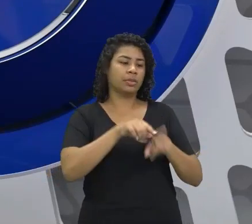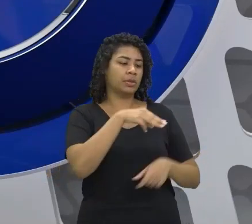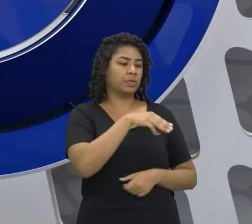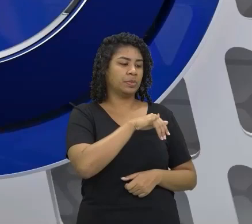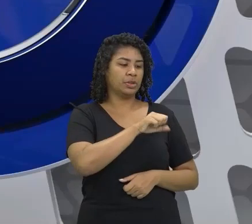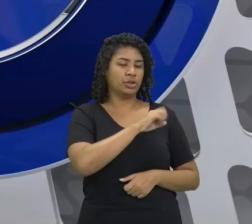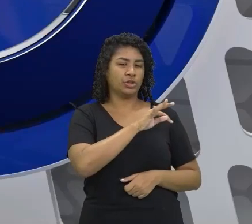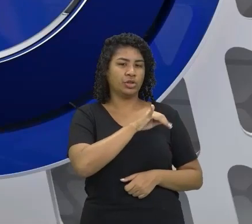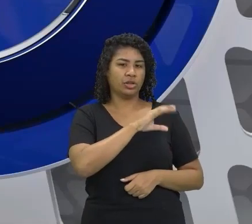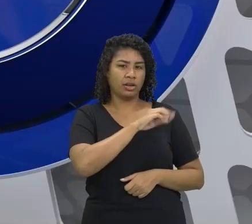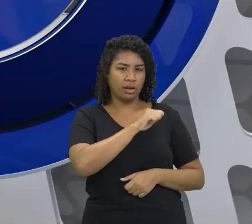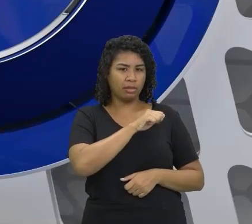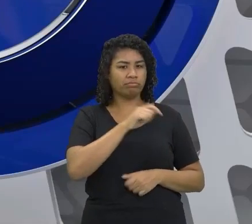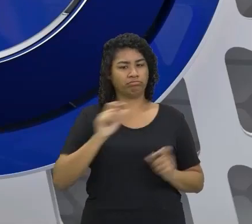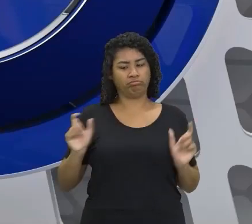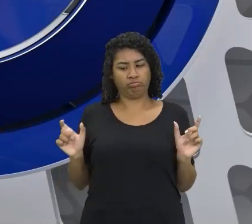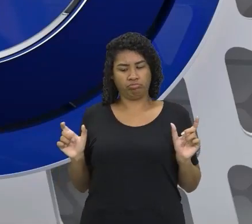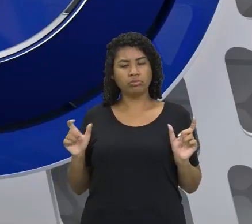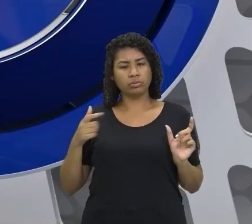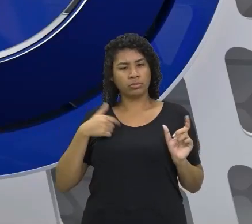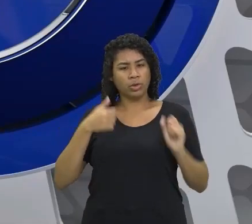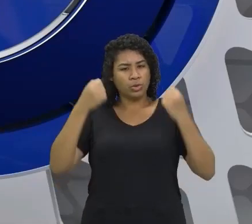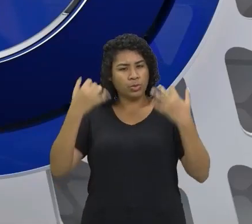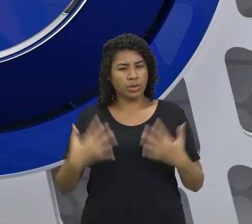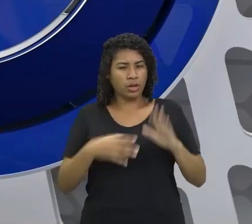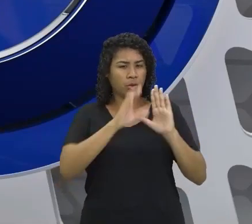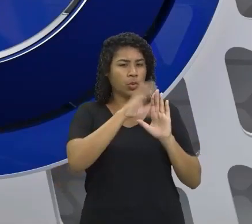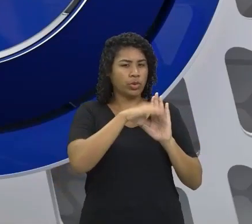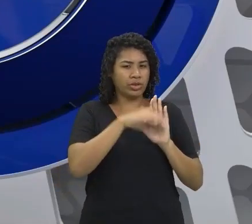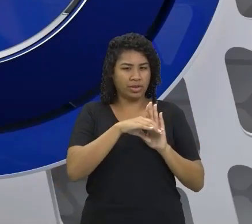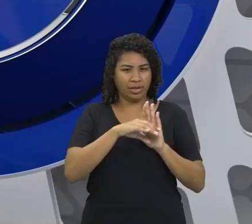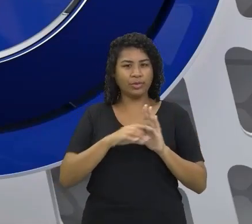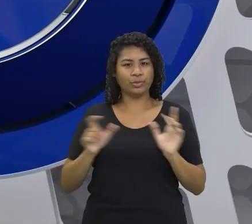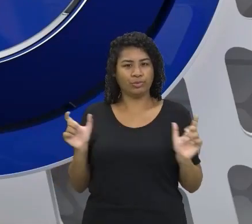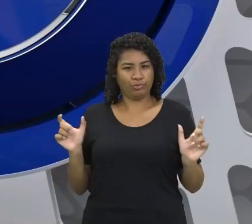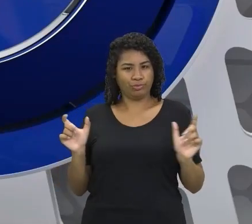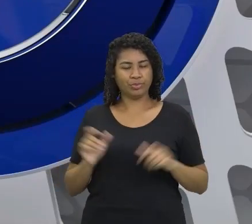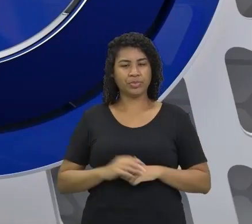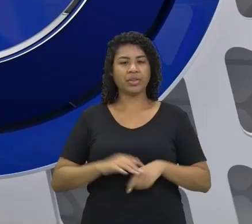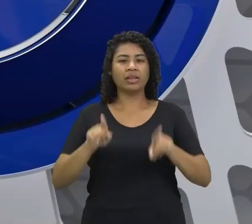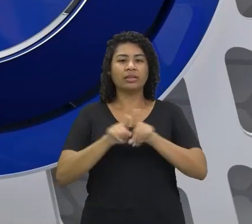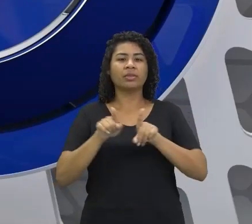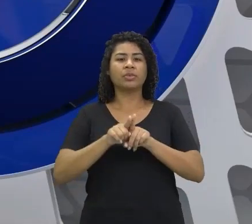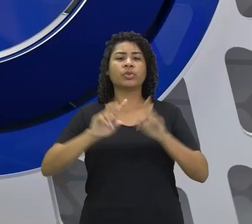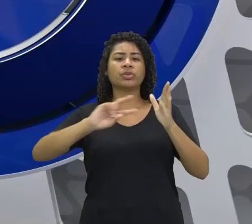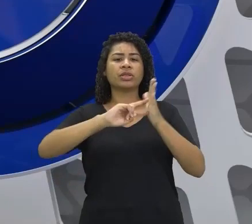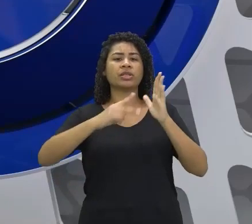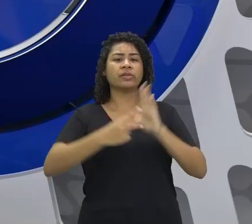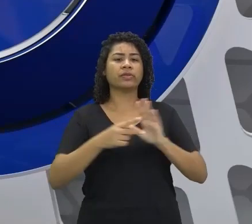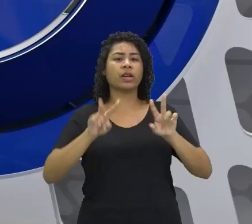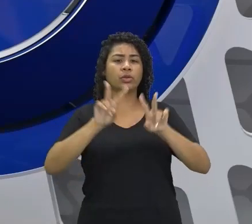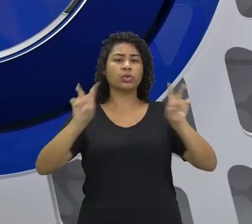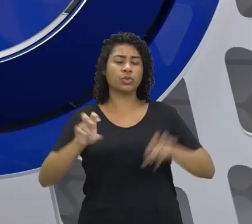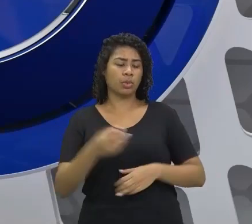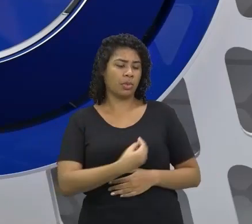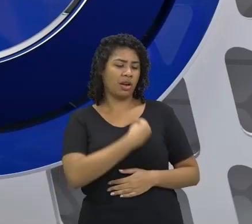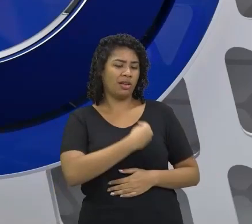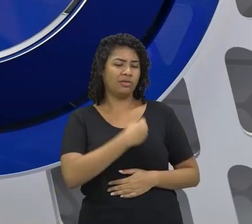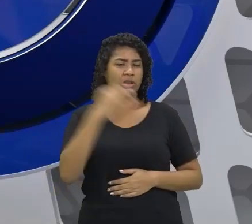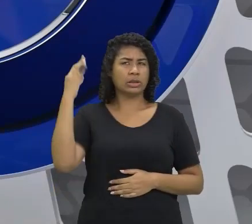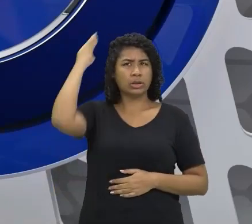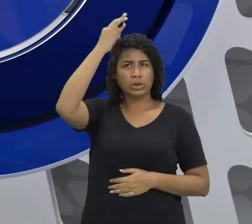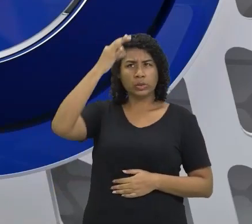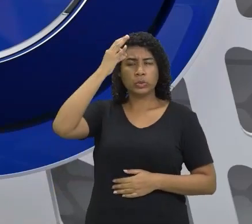espiritualidade como esse terreno de significado de vida, né? Como algo que pode dar significado e sentido de